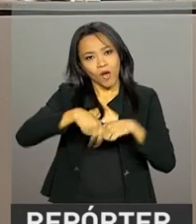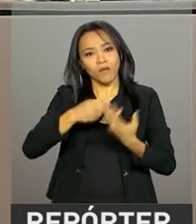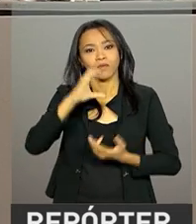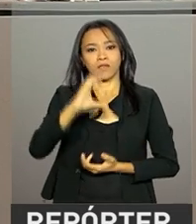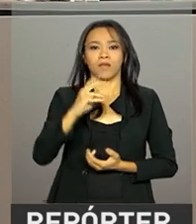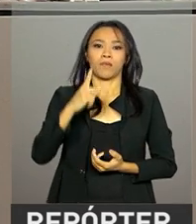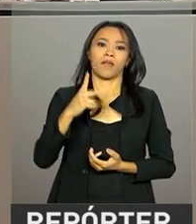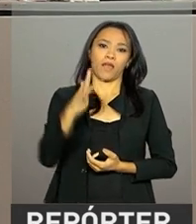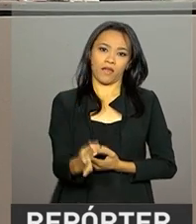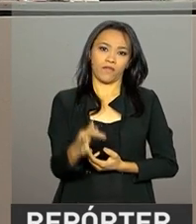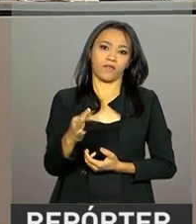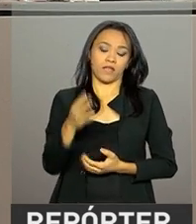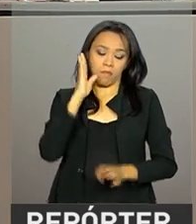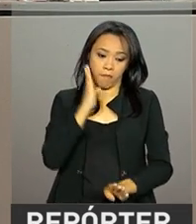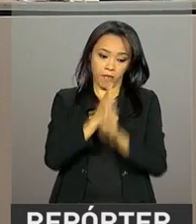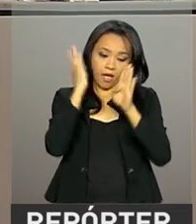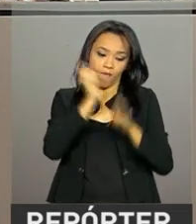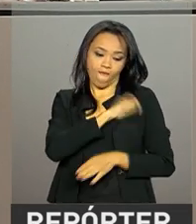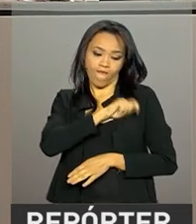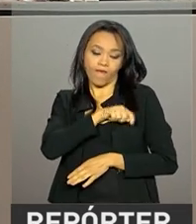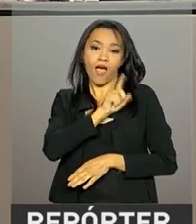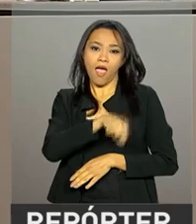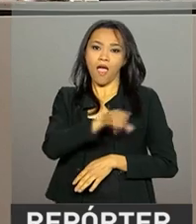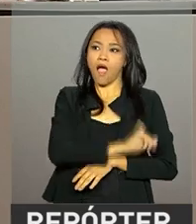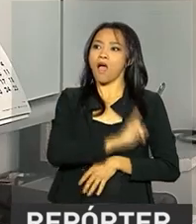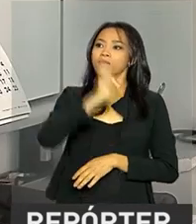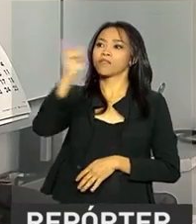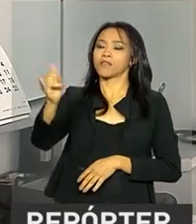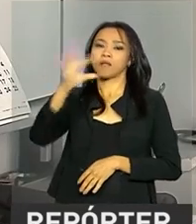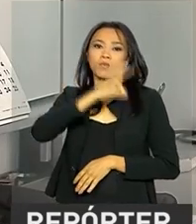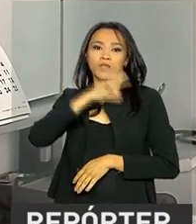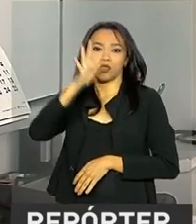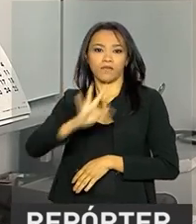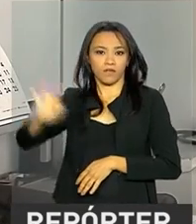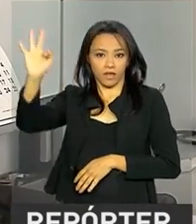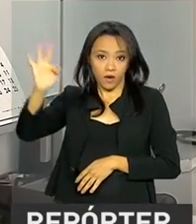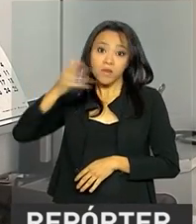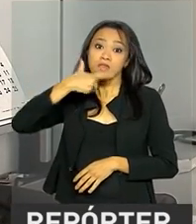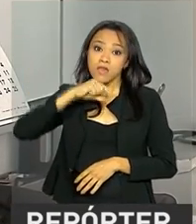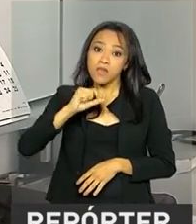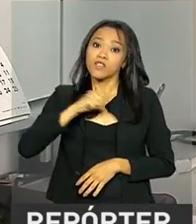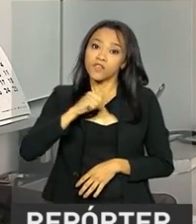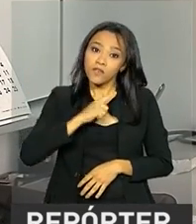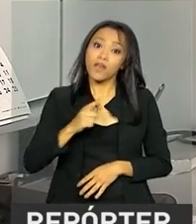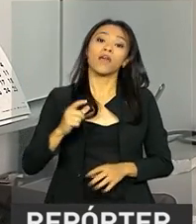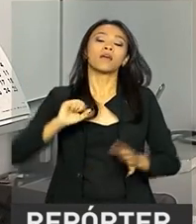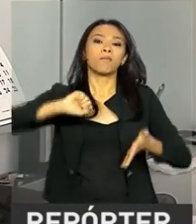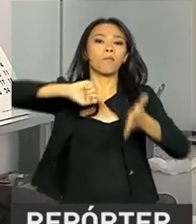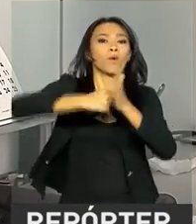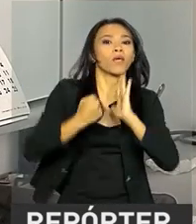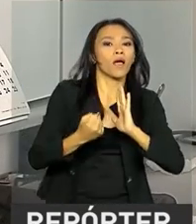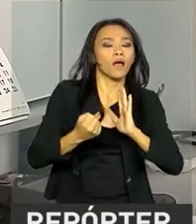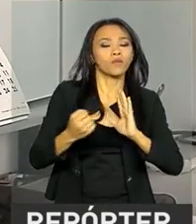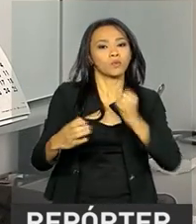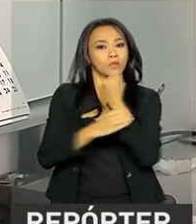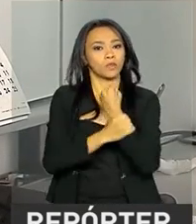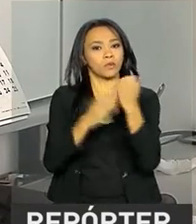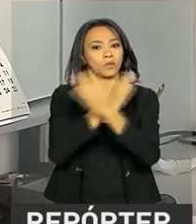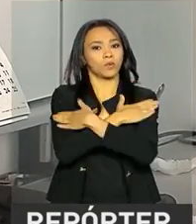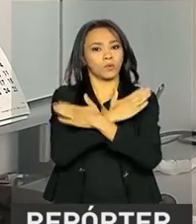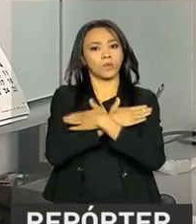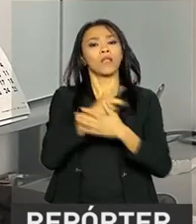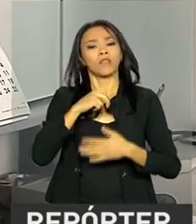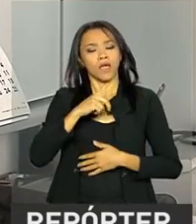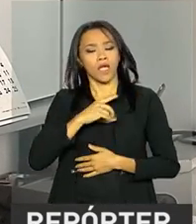As fraudes comprovadas são comunicadas à Polícia Federal e quem tiver o seguro-desemprego bloqueado recebe um aviso